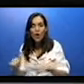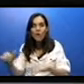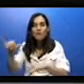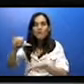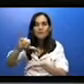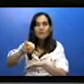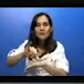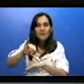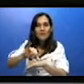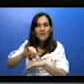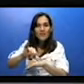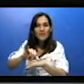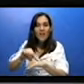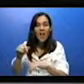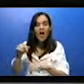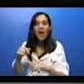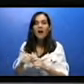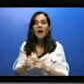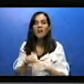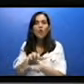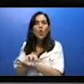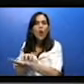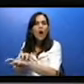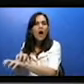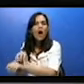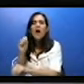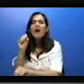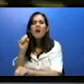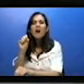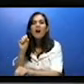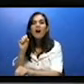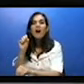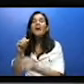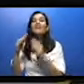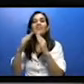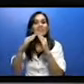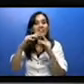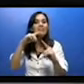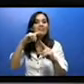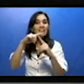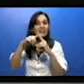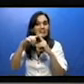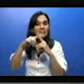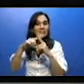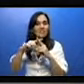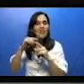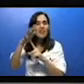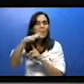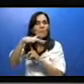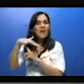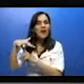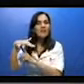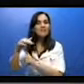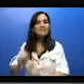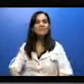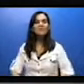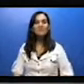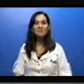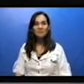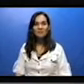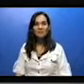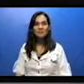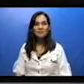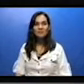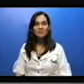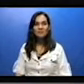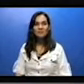cidade que é a catedral que fica lá na praça francisco barreto vamos lá gente que